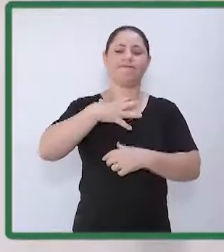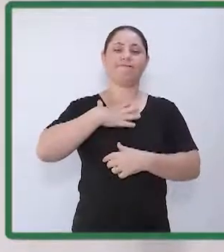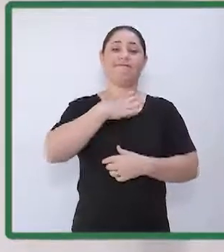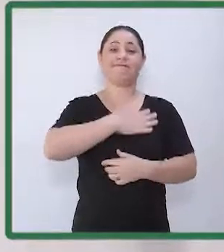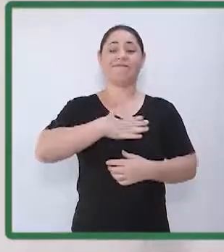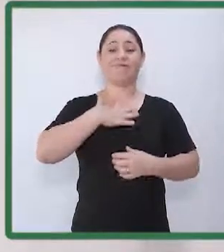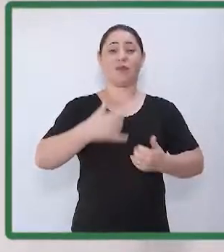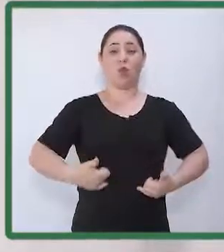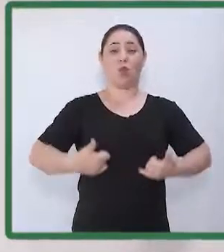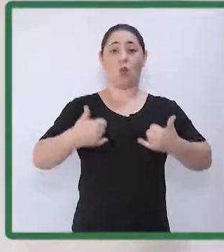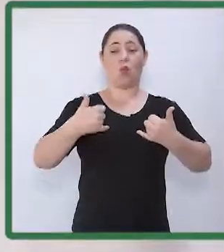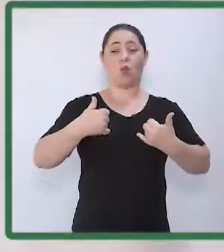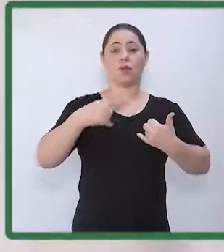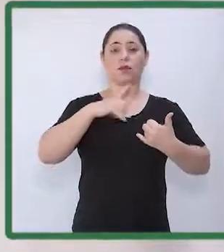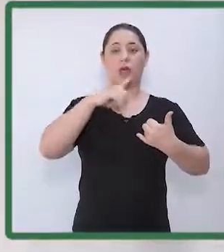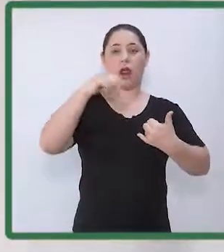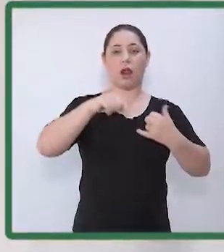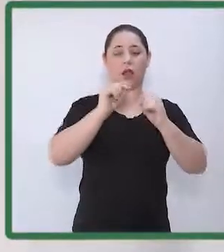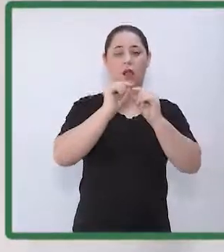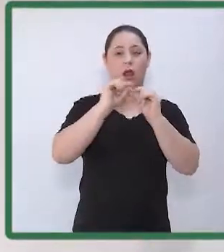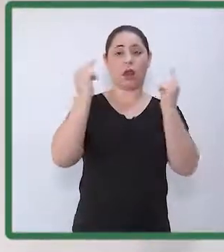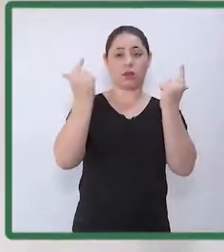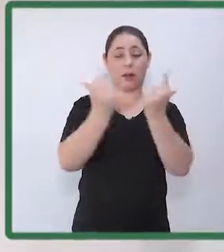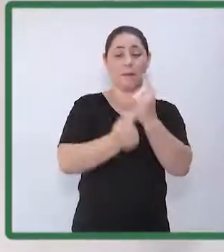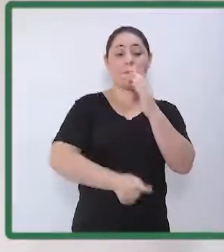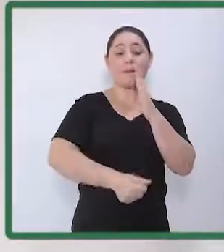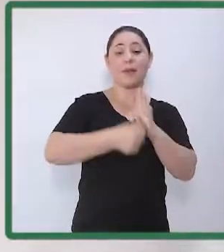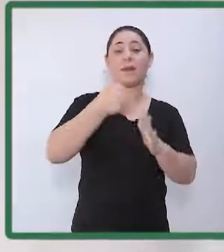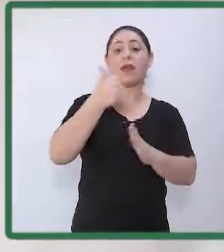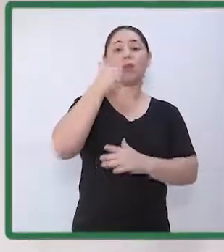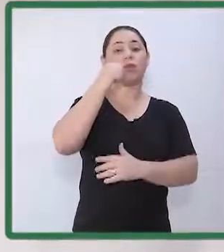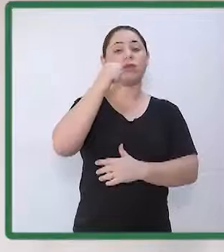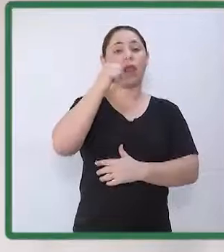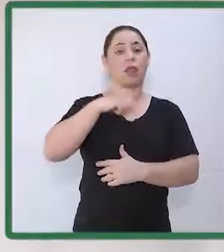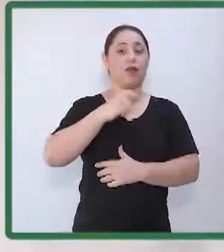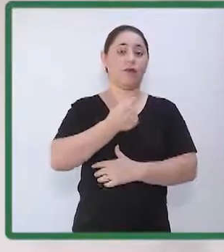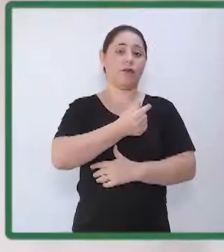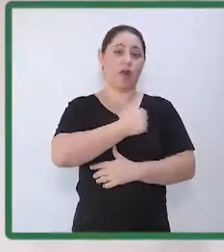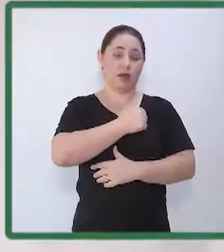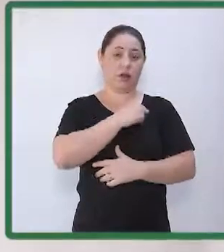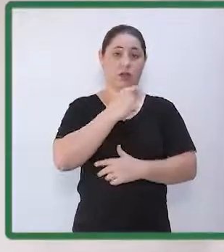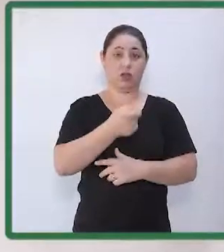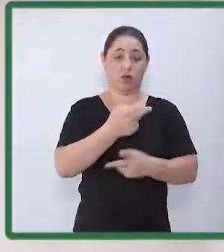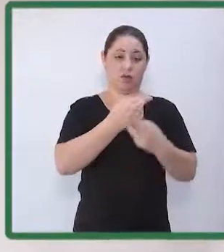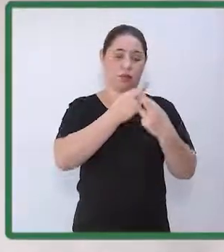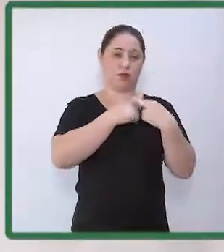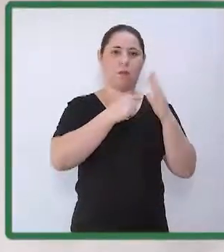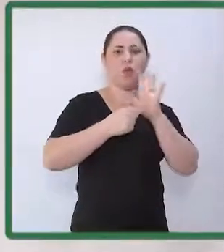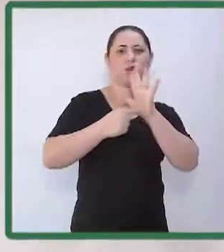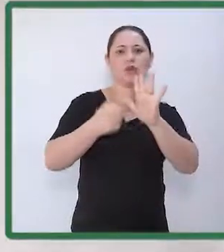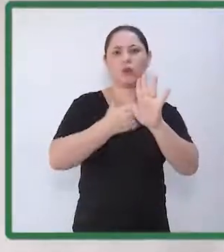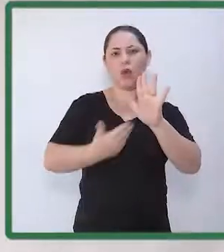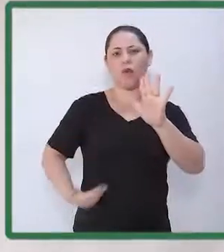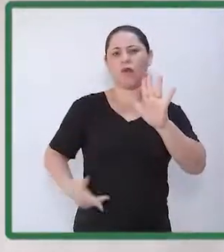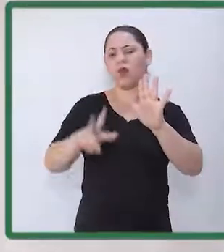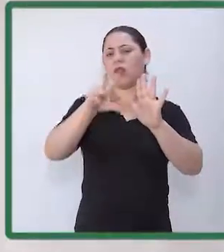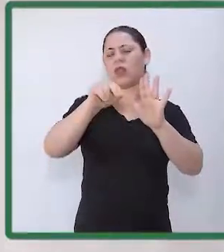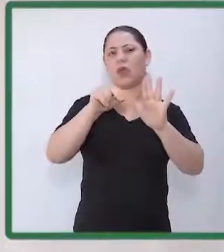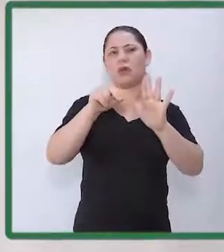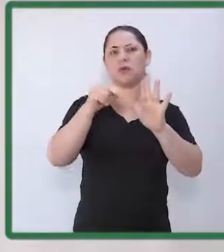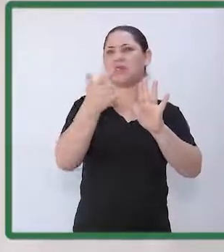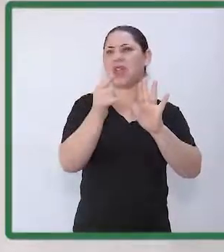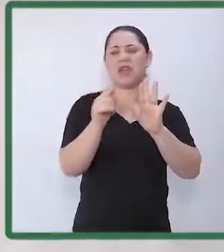hoje sendo líder do governo aqui na Assembleia Legislativa, a primeira mulher a assumir este cargo, demonstrando também que o governo é um governo